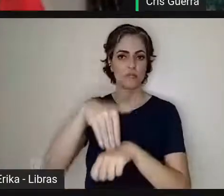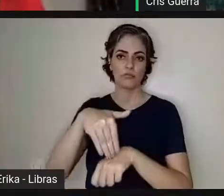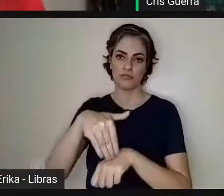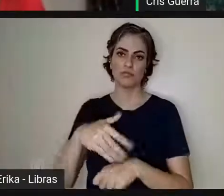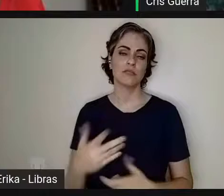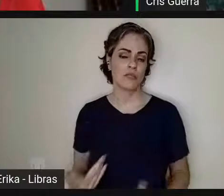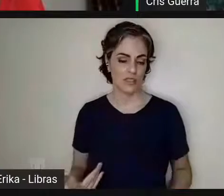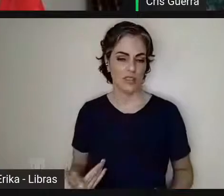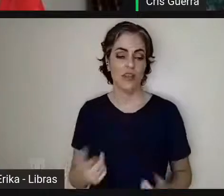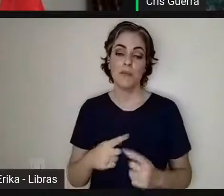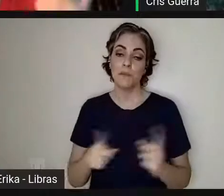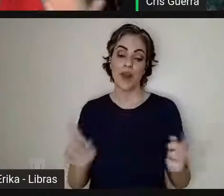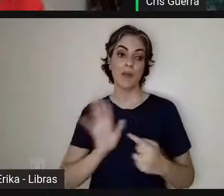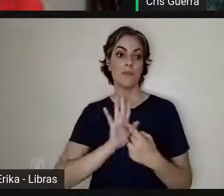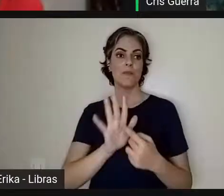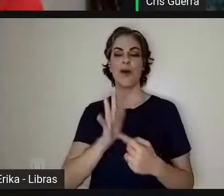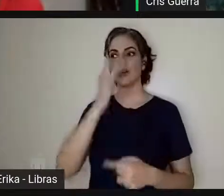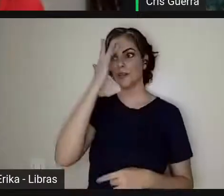que vende